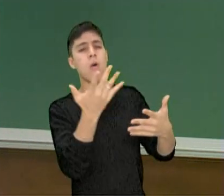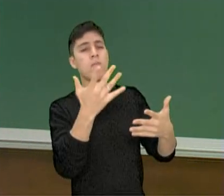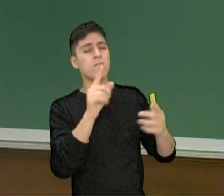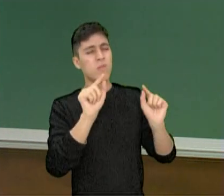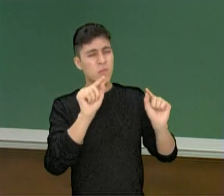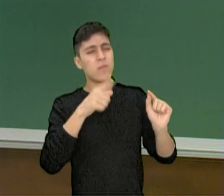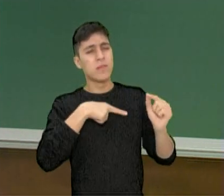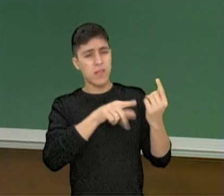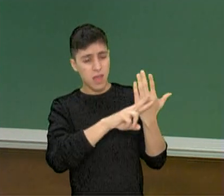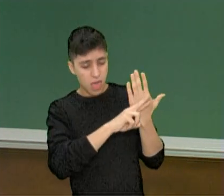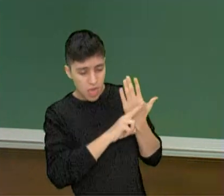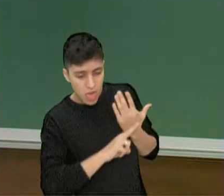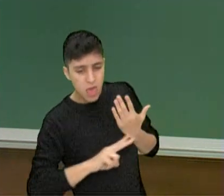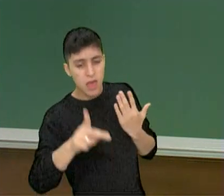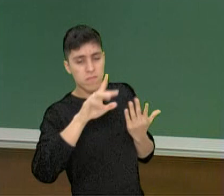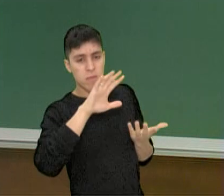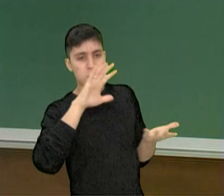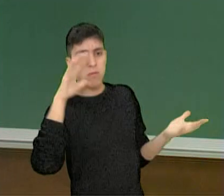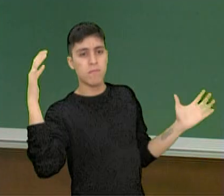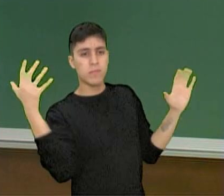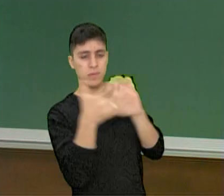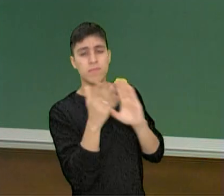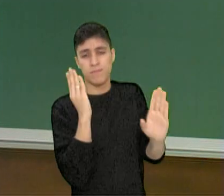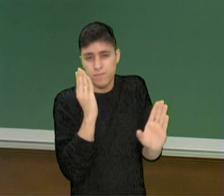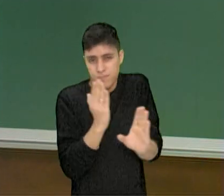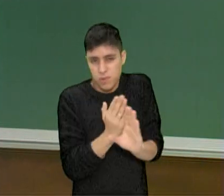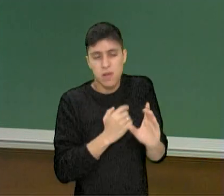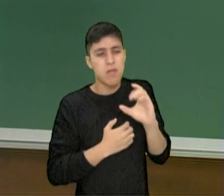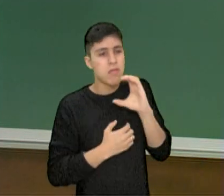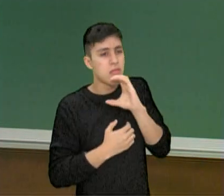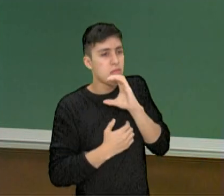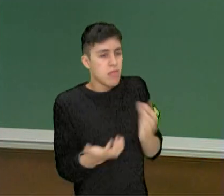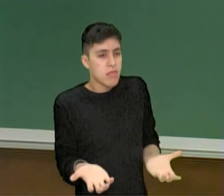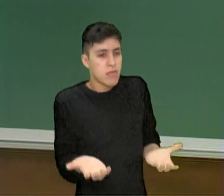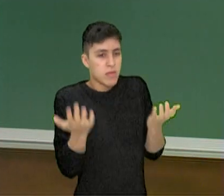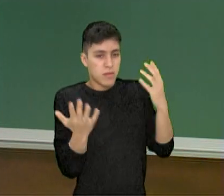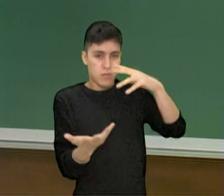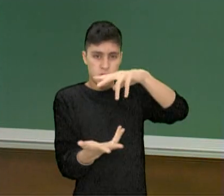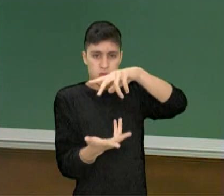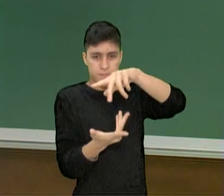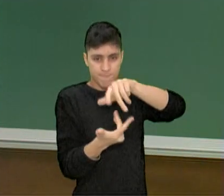consequências desencadeadas pelo aumento da temperatura global.